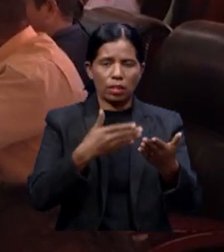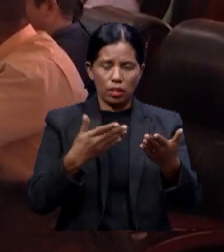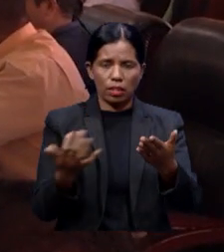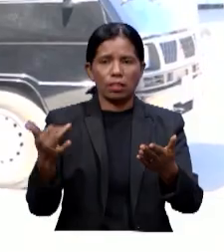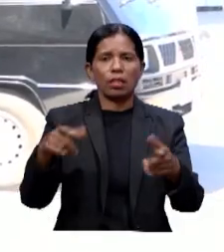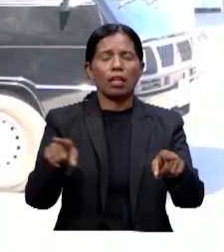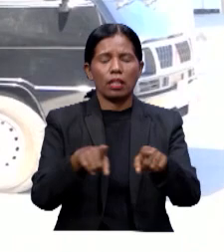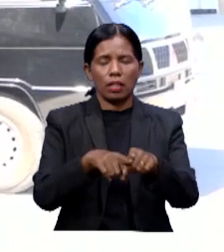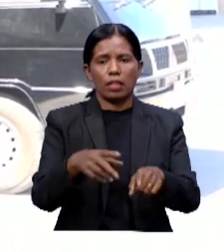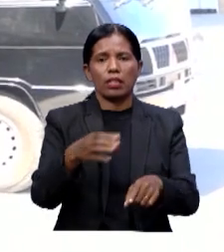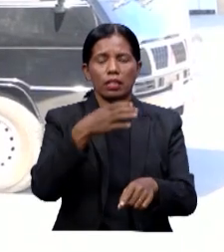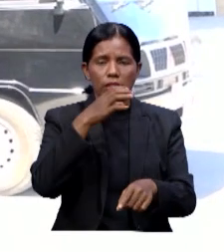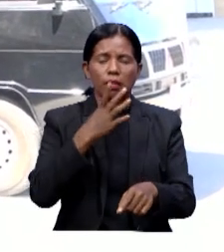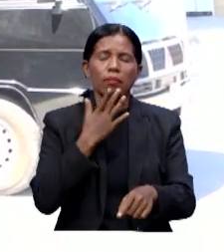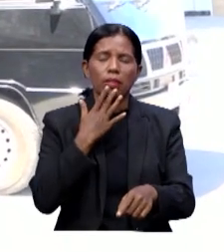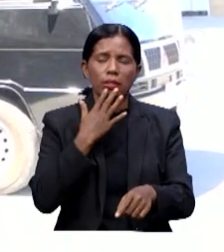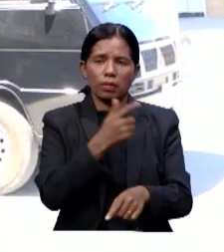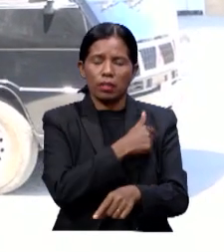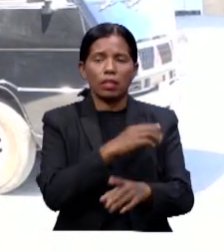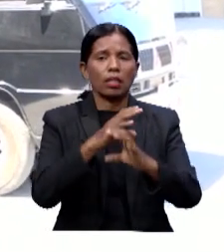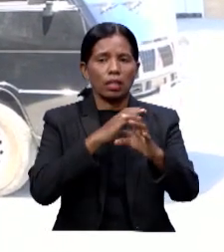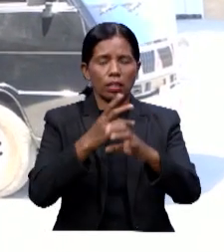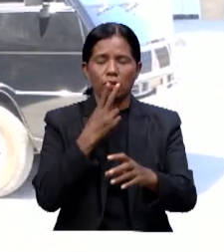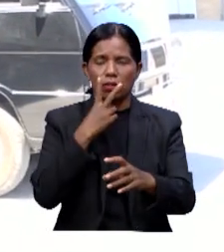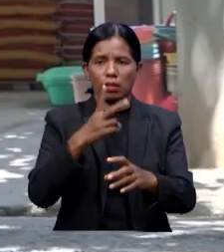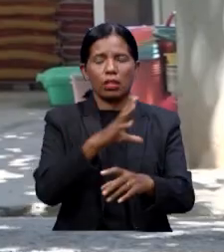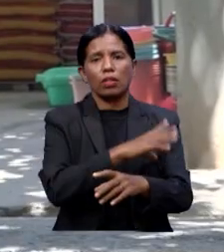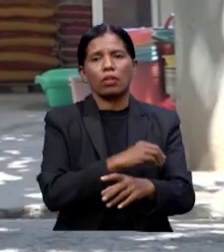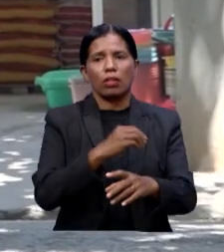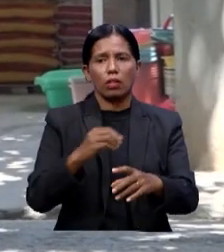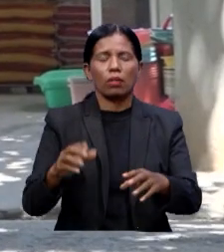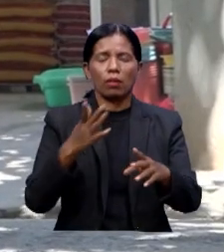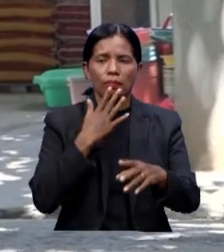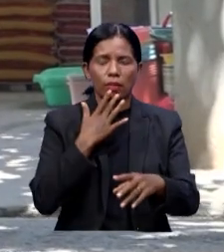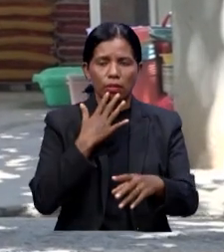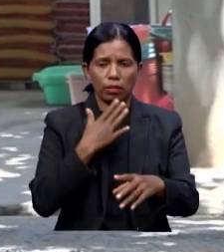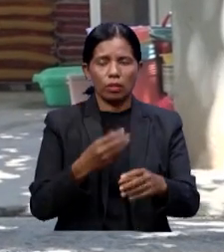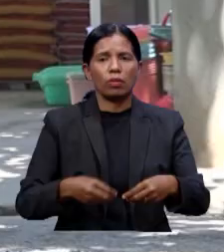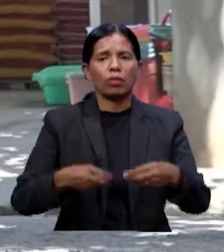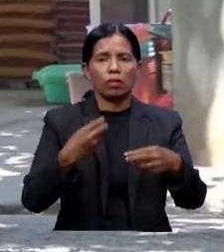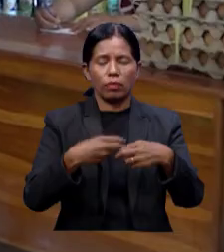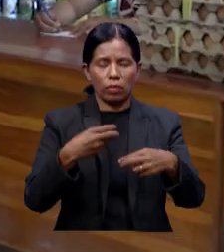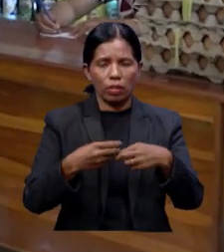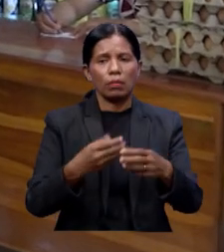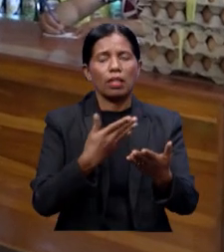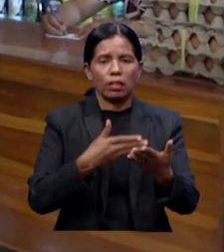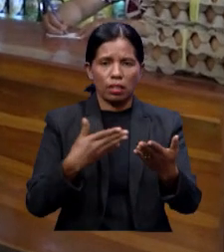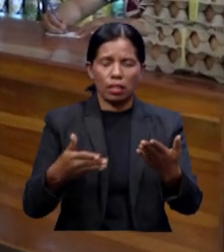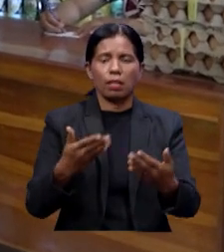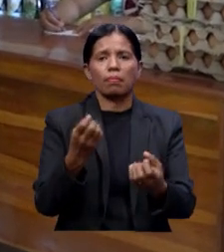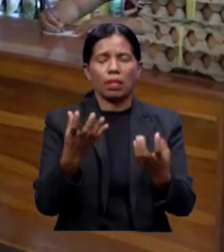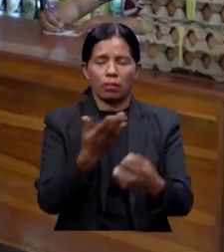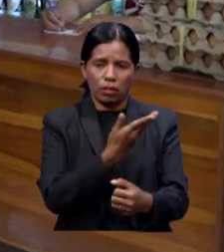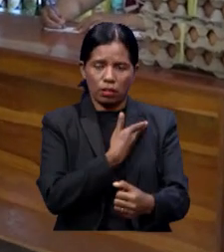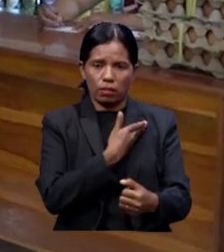nessa bebida açucaradas, careta, cigarro, na bebida com massa em midar, neve foi impacto da inflação. Depois de